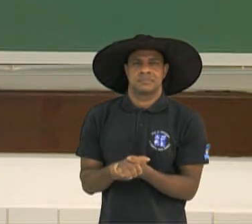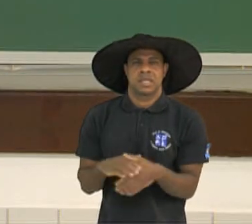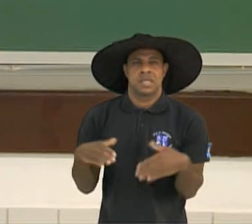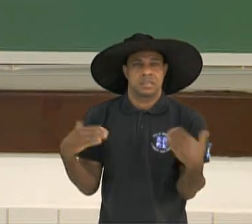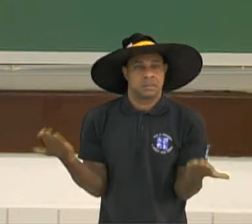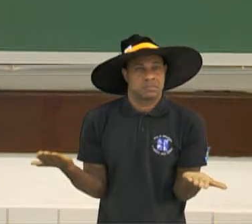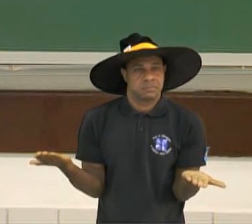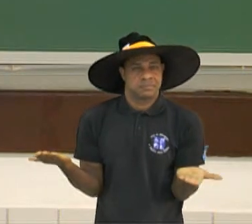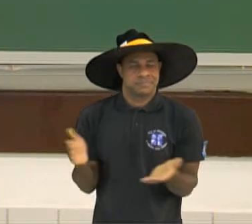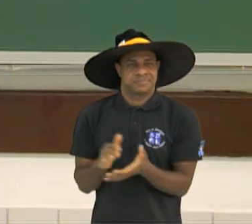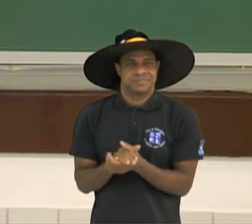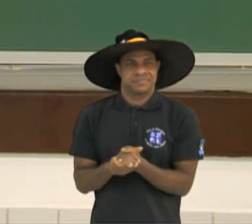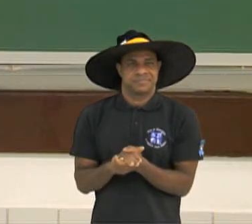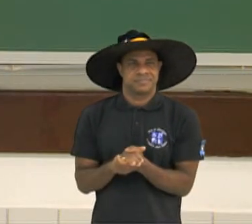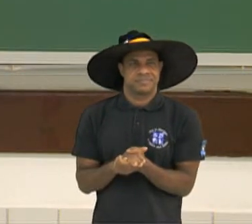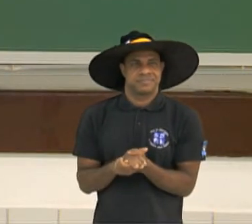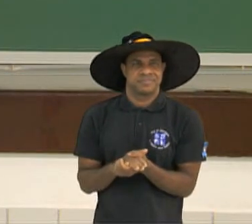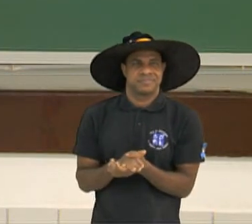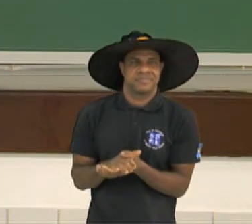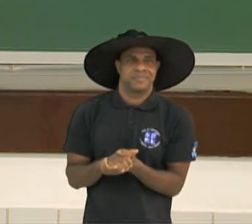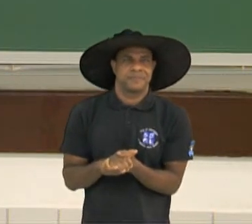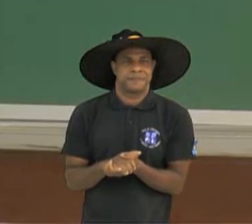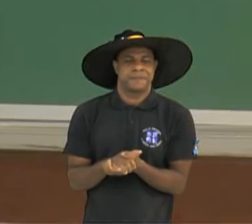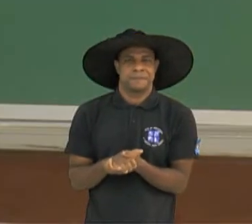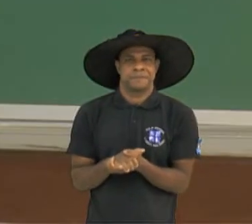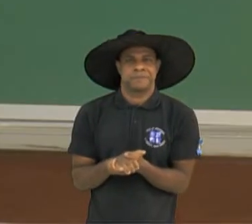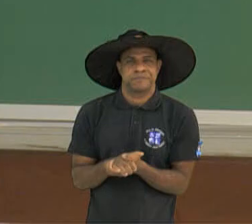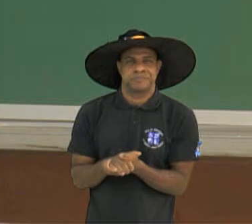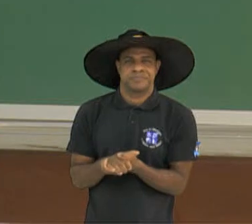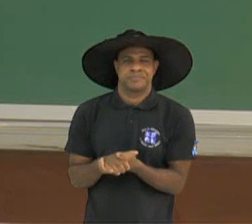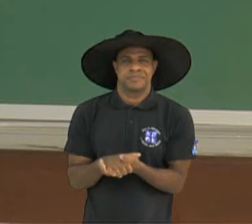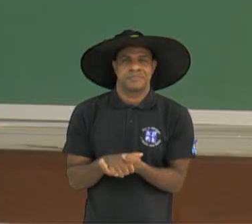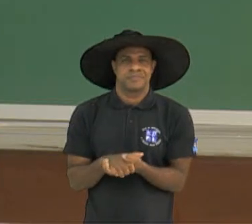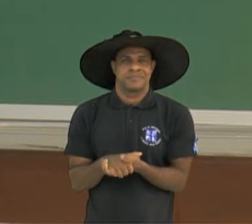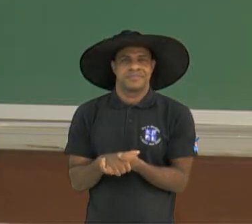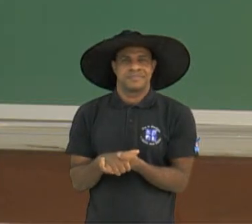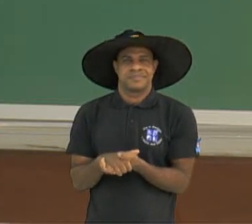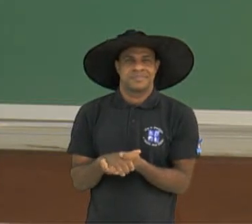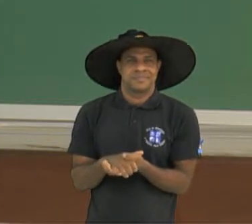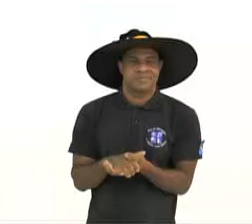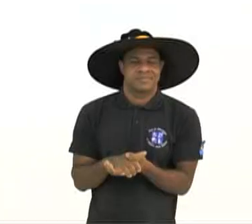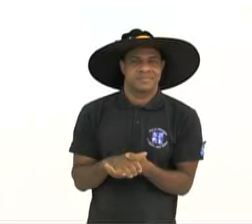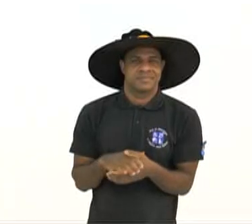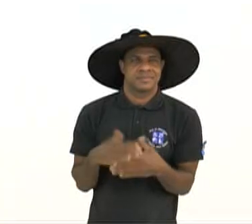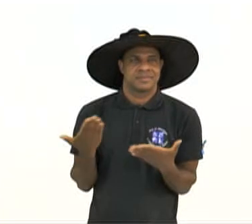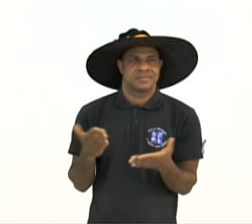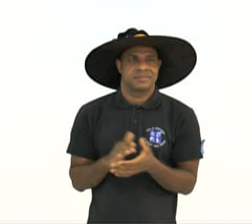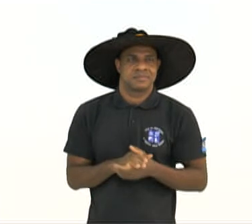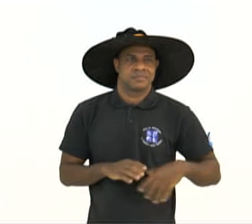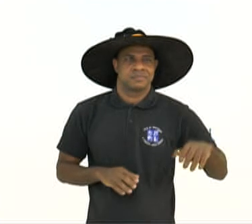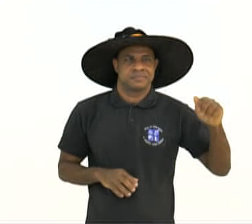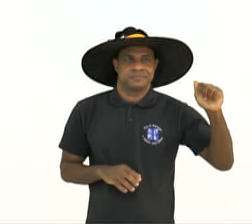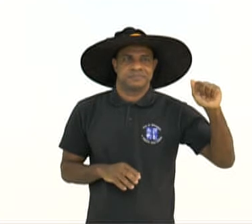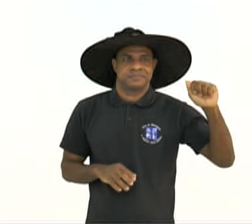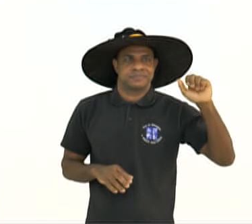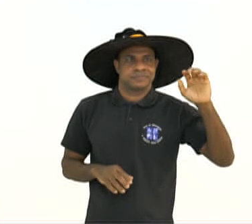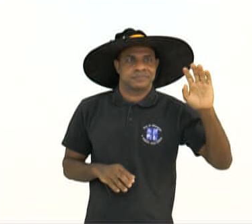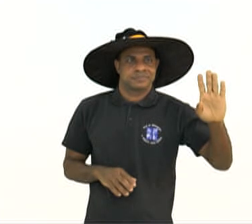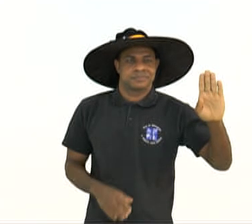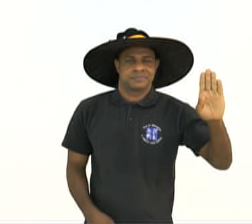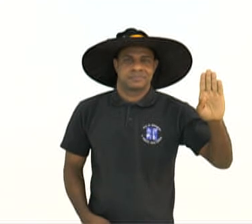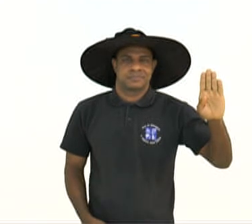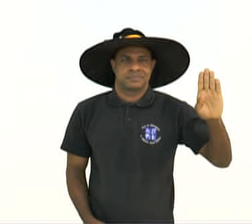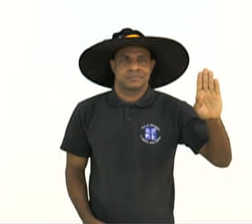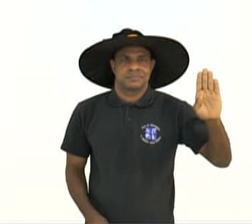Então, pessoal, why was Halloween celebrated in November 1st? The cold winter arrived, porque